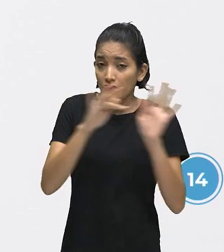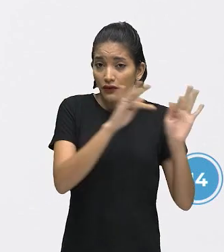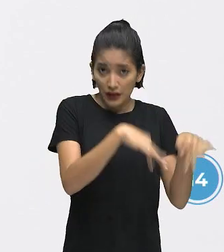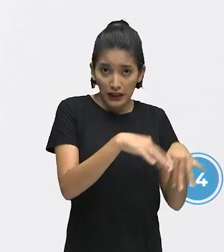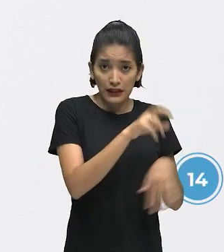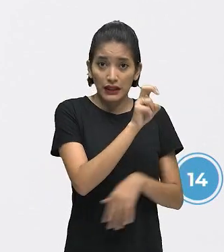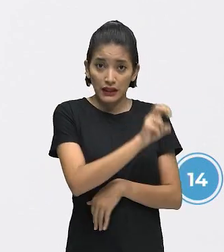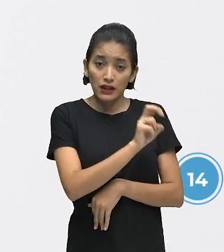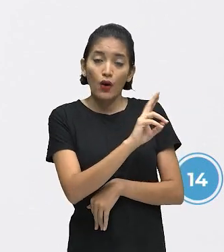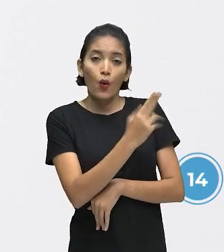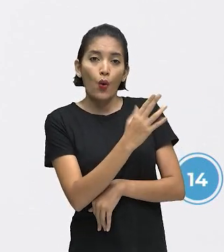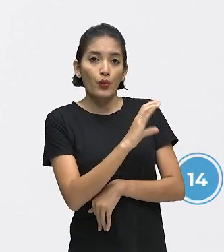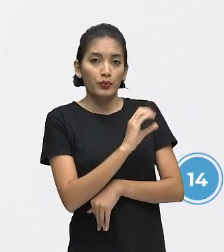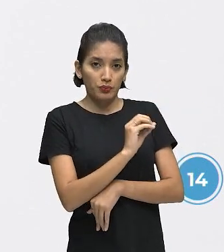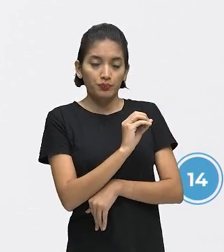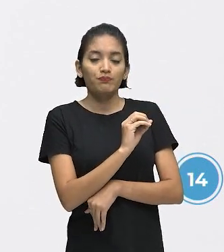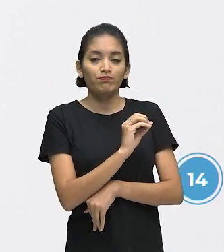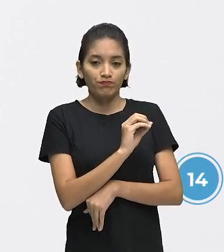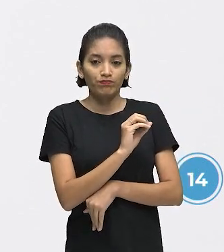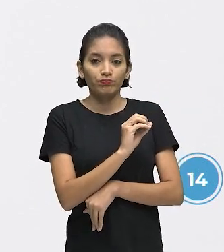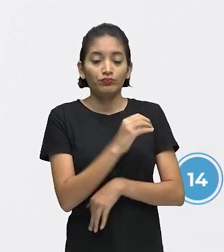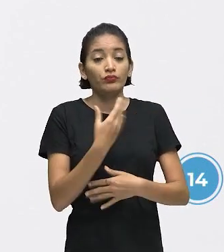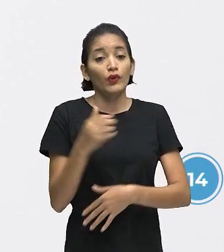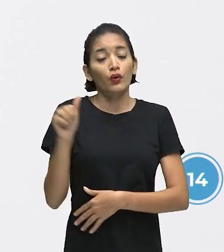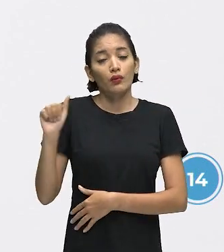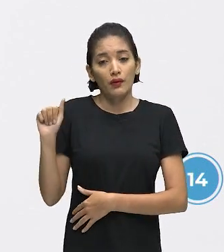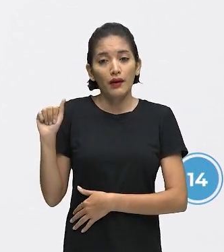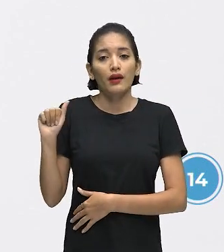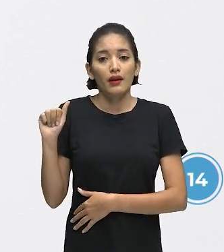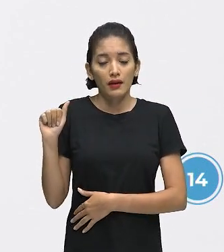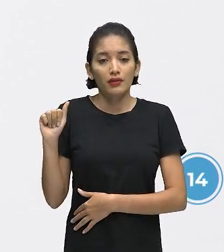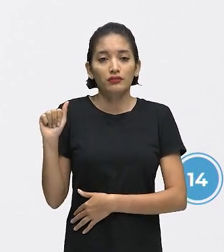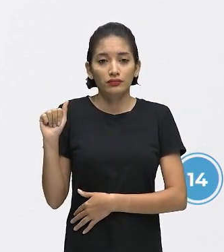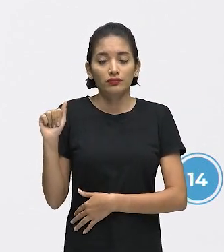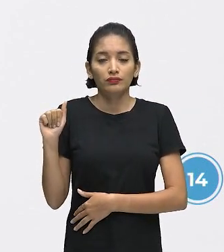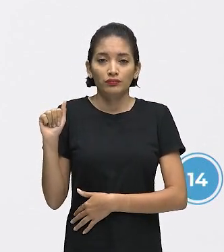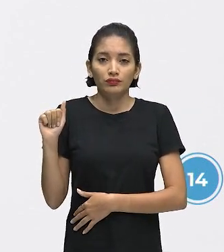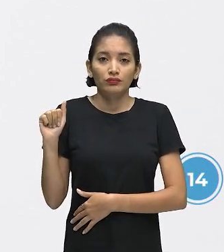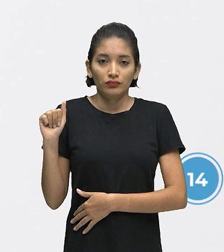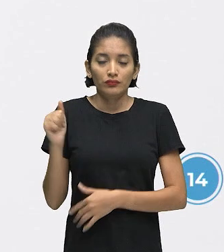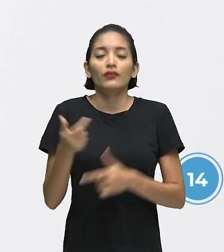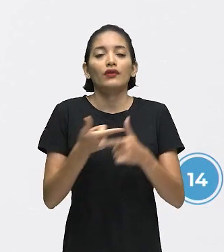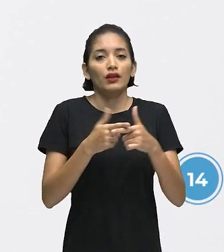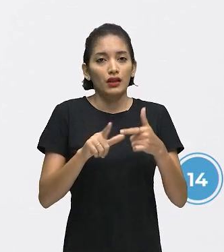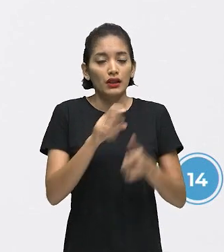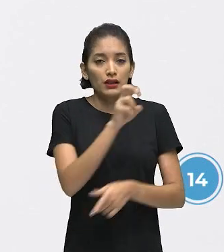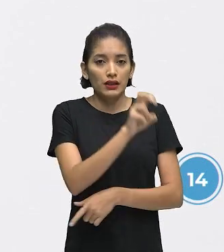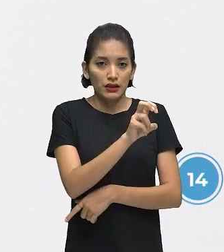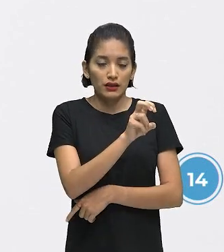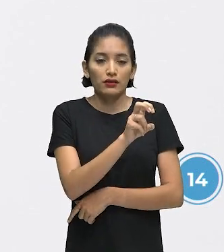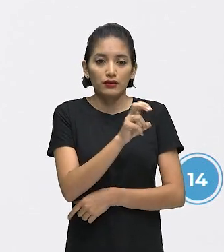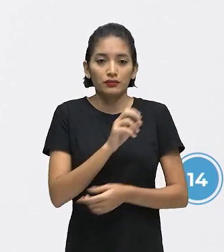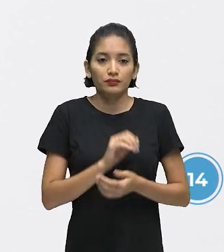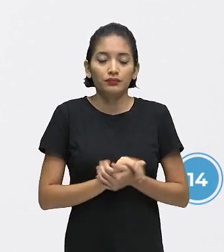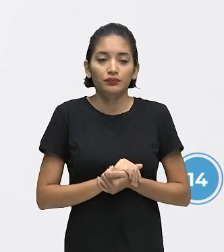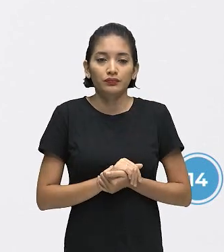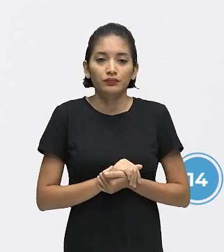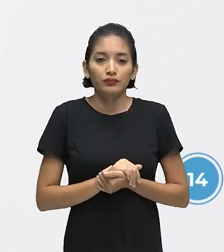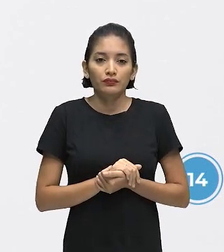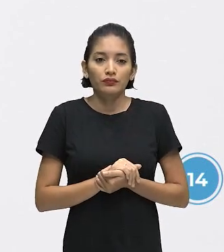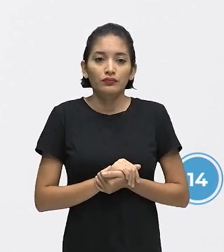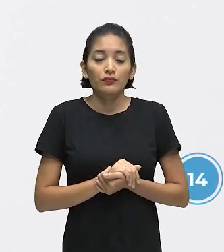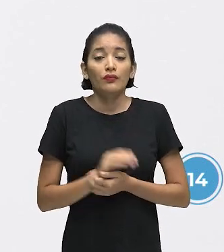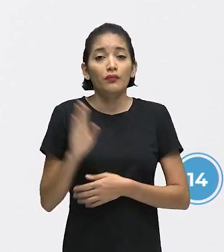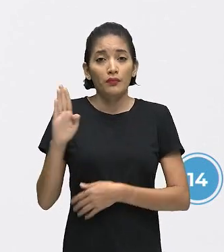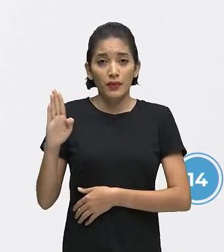ou em 0. Então, o item A vai ser divisível só por 5. E o B